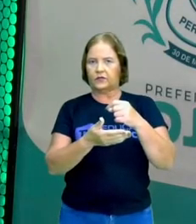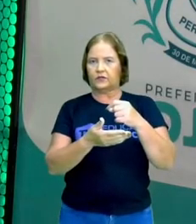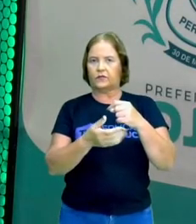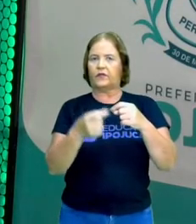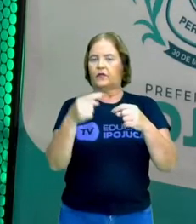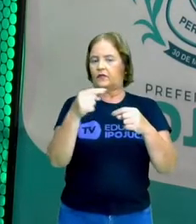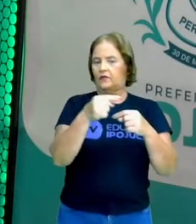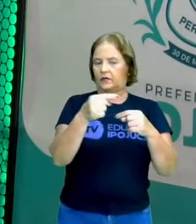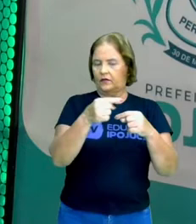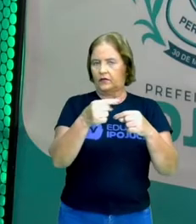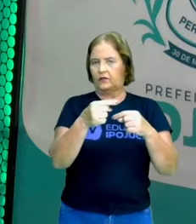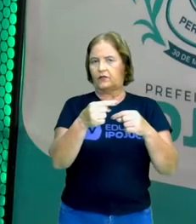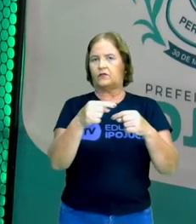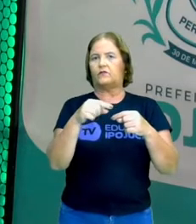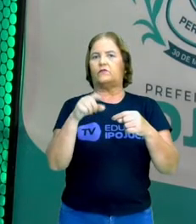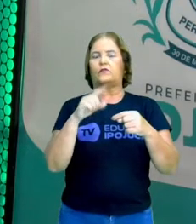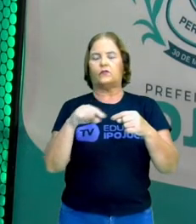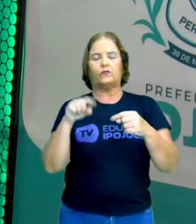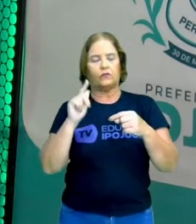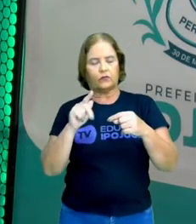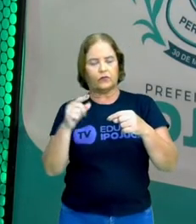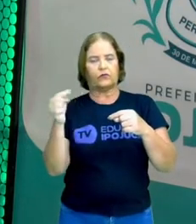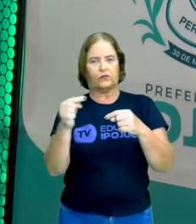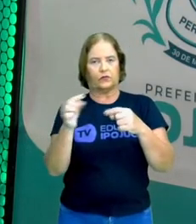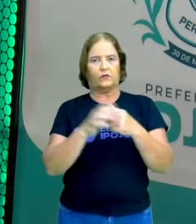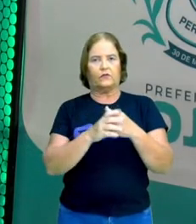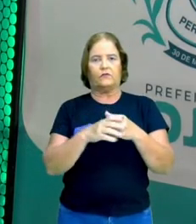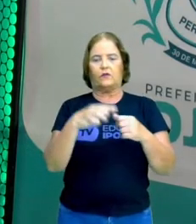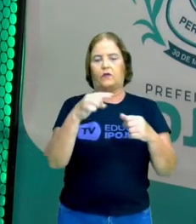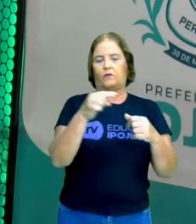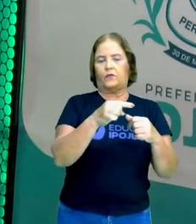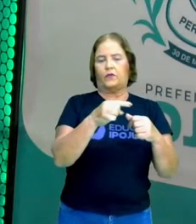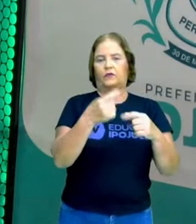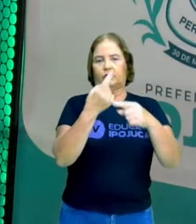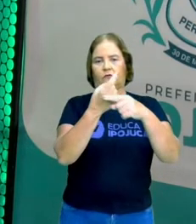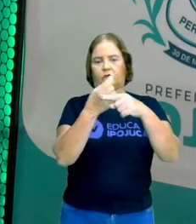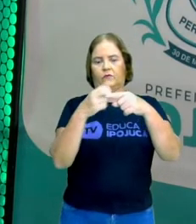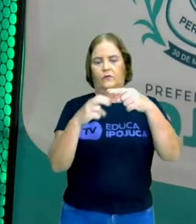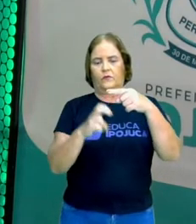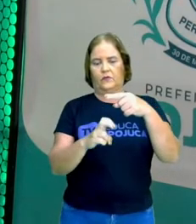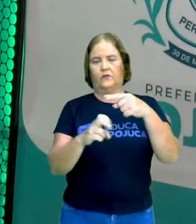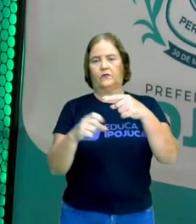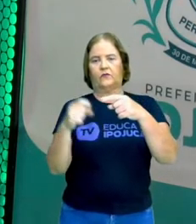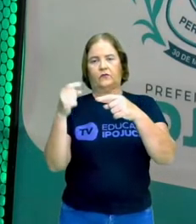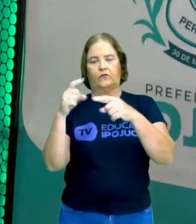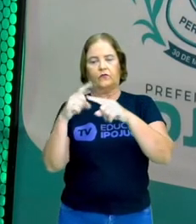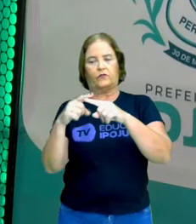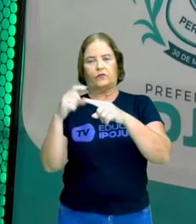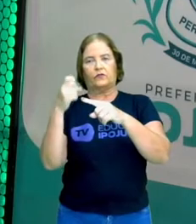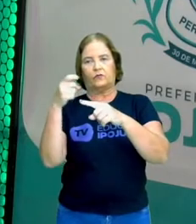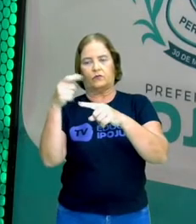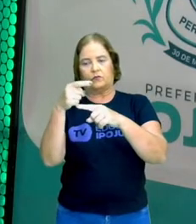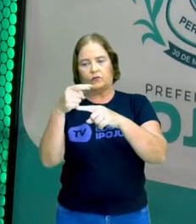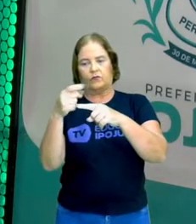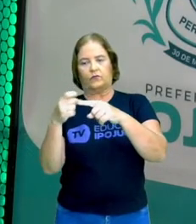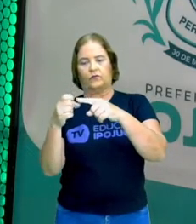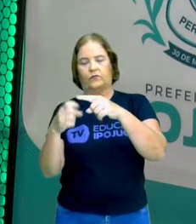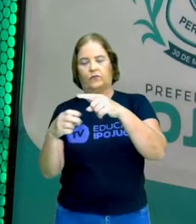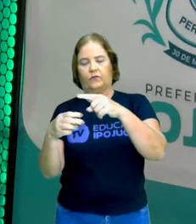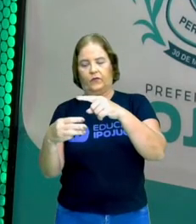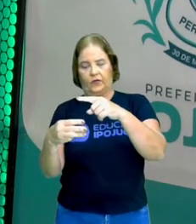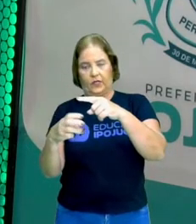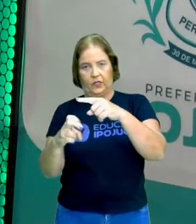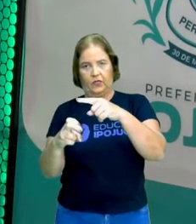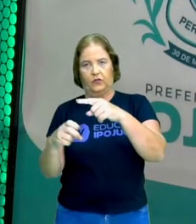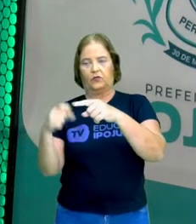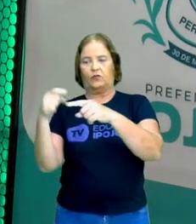for negativa, repete o sinal negativo. Então é menos 1/5 vezes menos 1/5 vezes menos